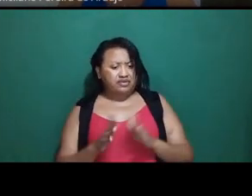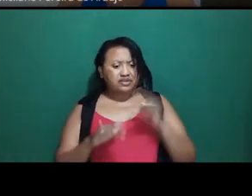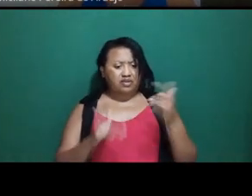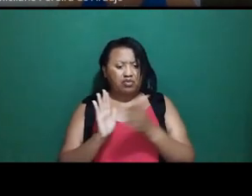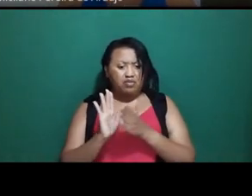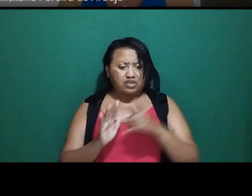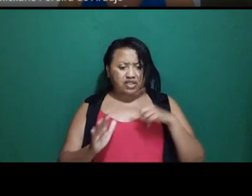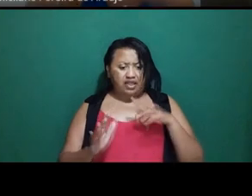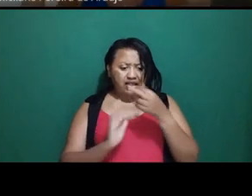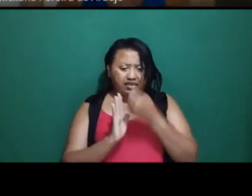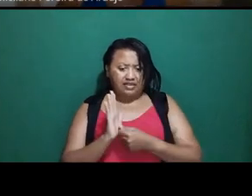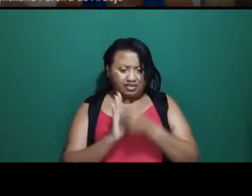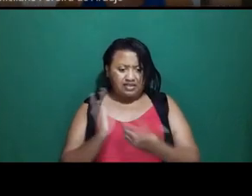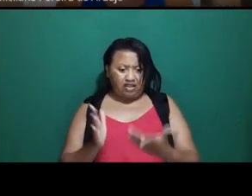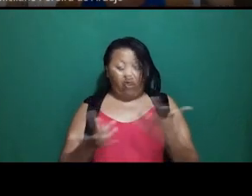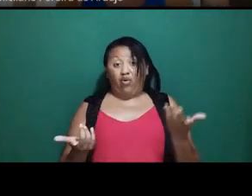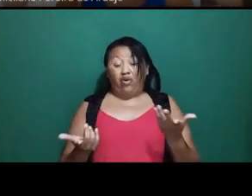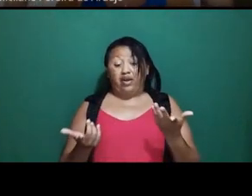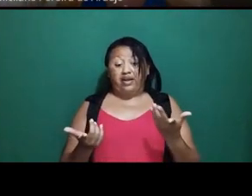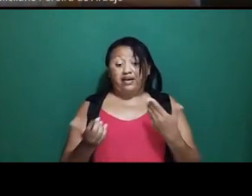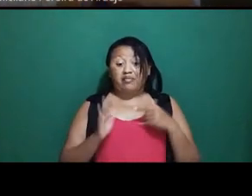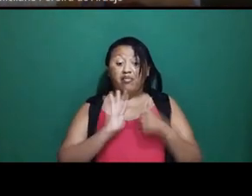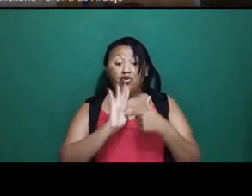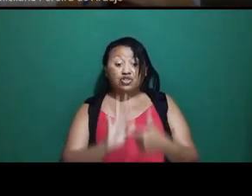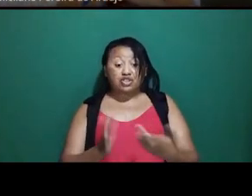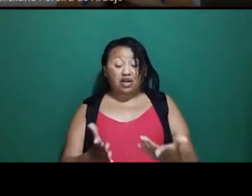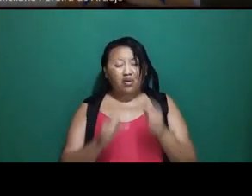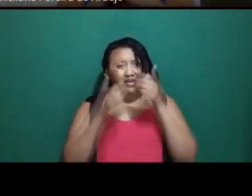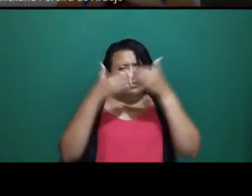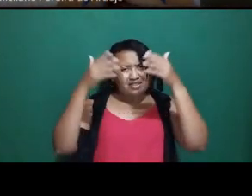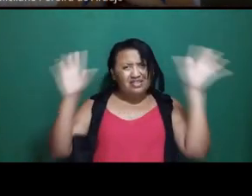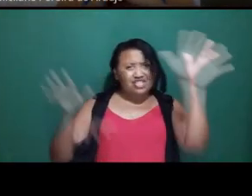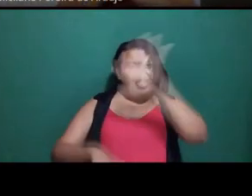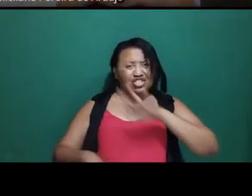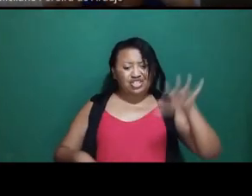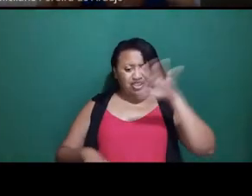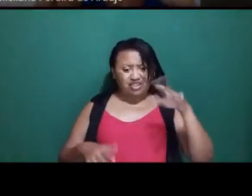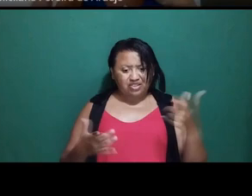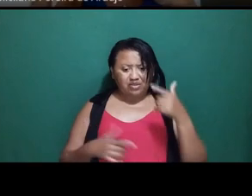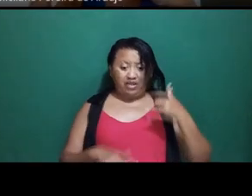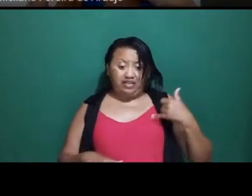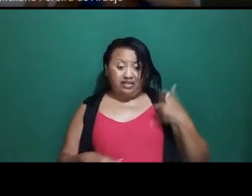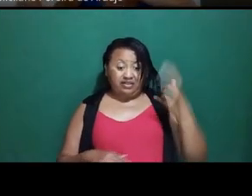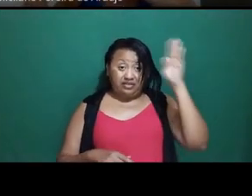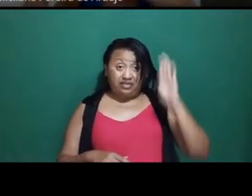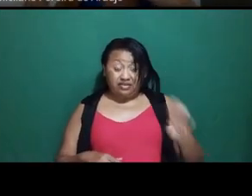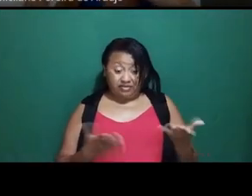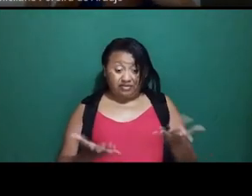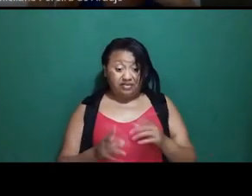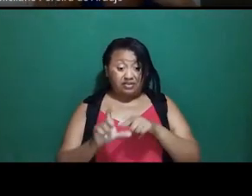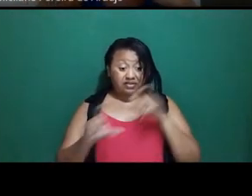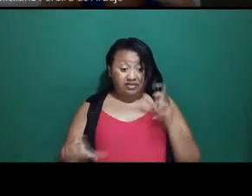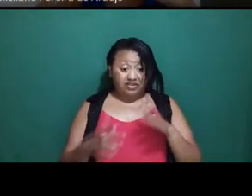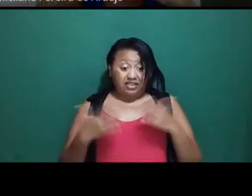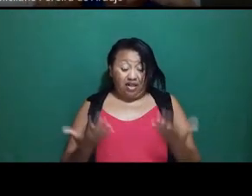teve como objetivo trazer uma visão mais abrangente sobre a comemoração do Bicentenário da Independência do Brasil né propor